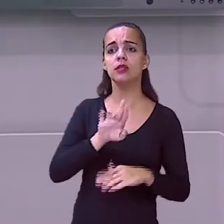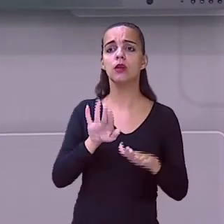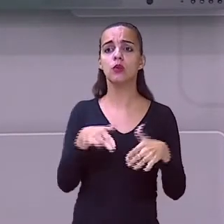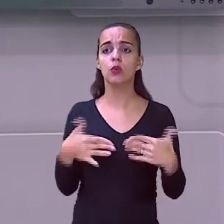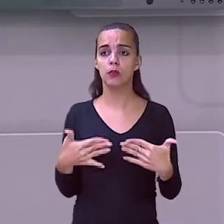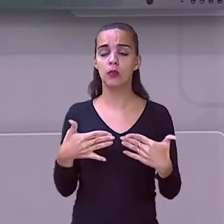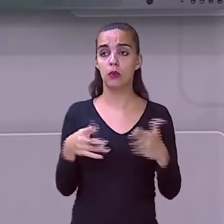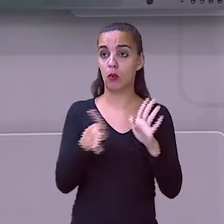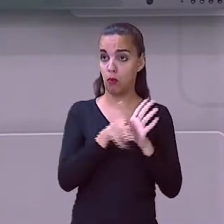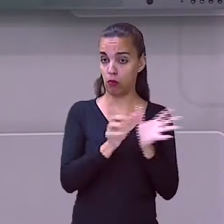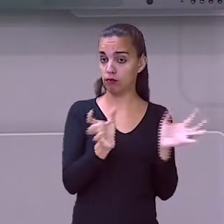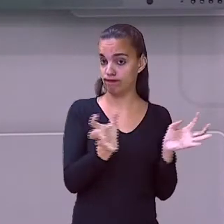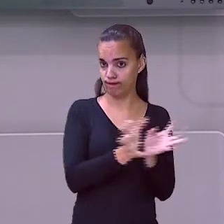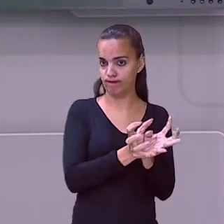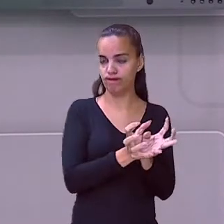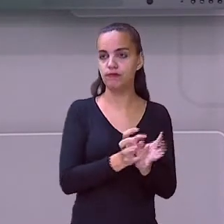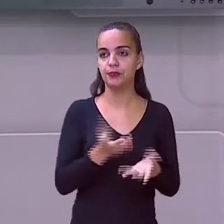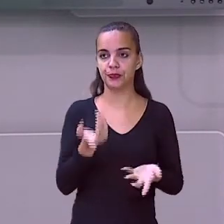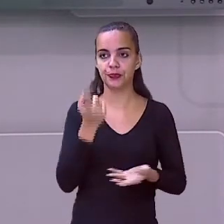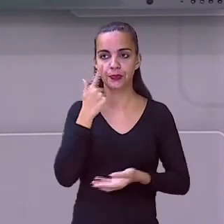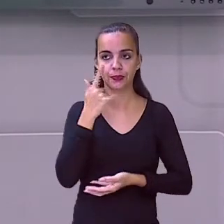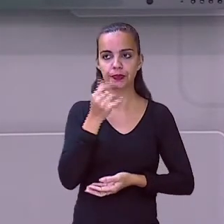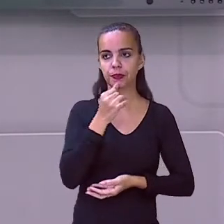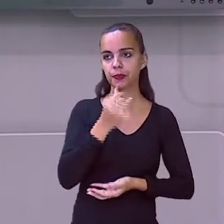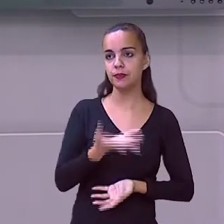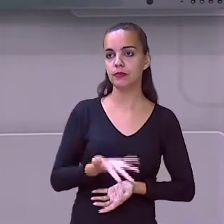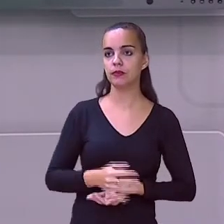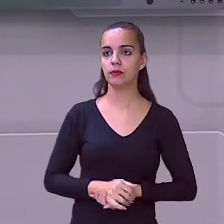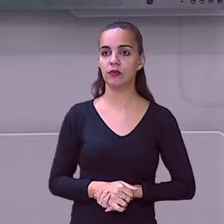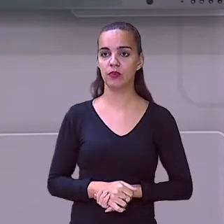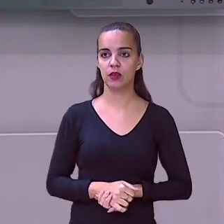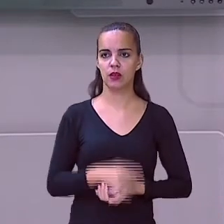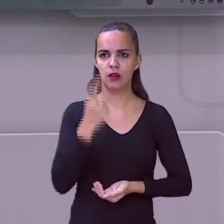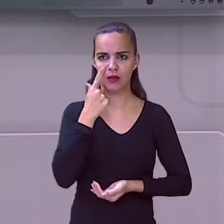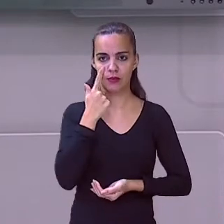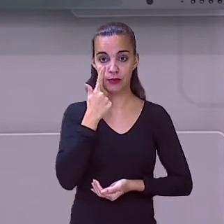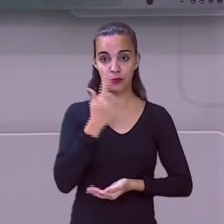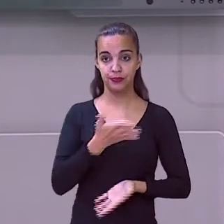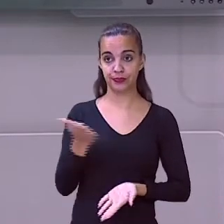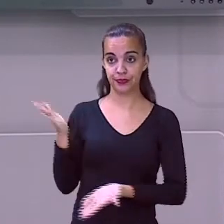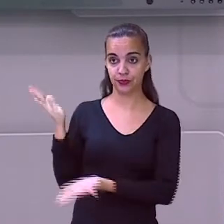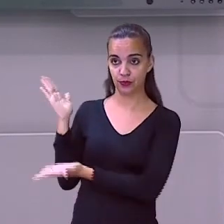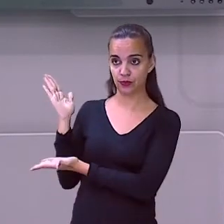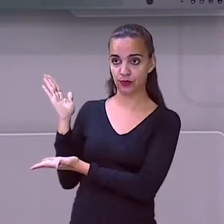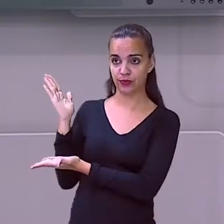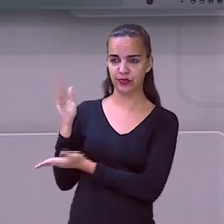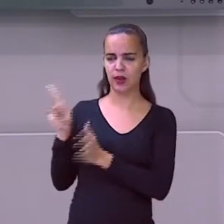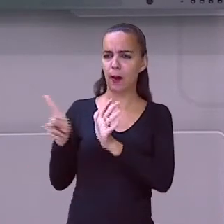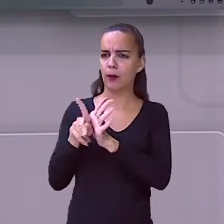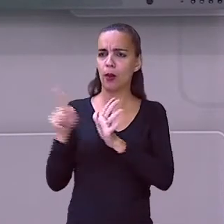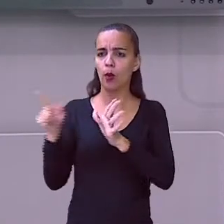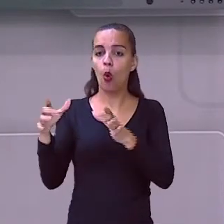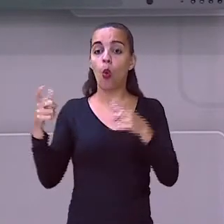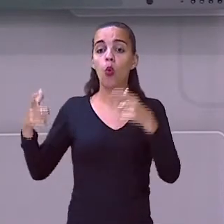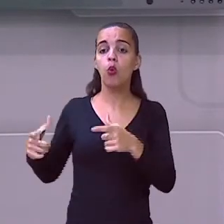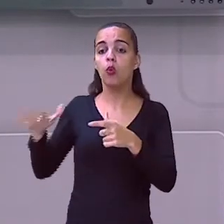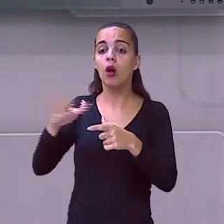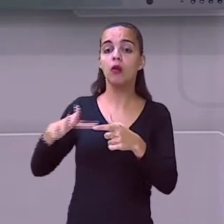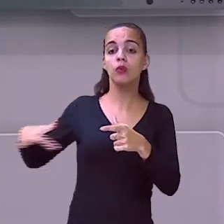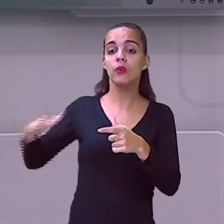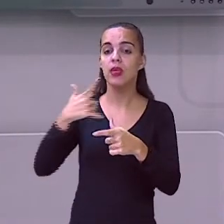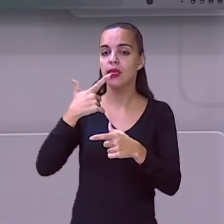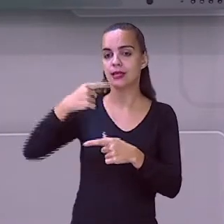mistura homogênea. Eu tenho água e sal. Água e